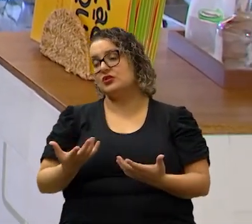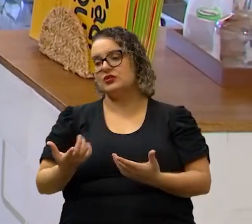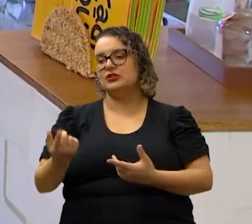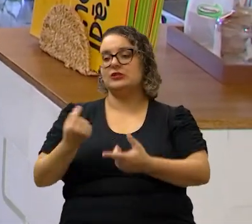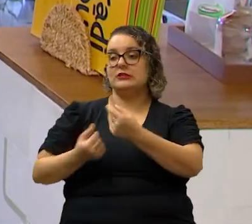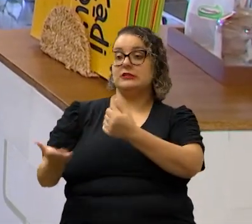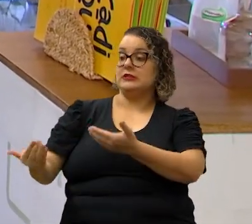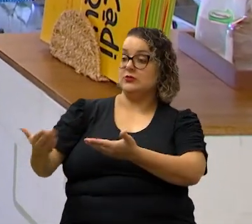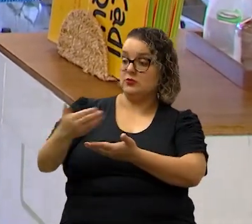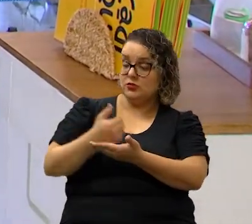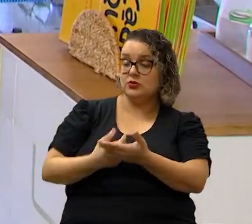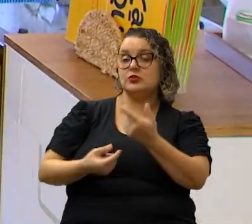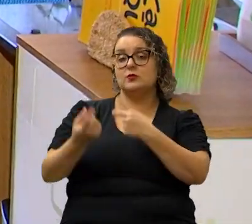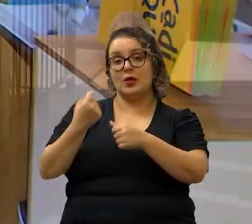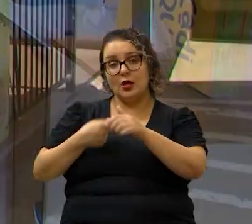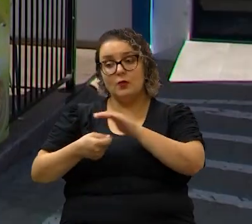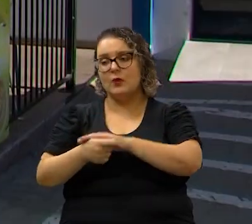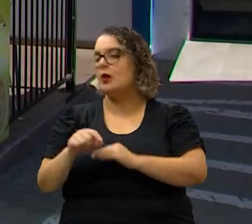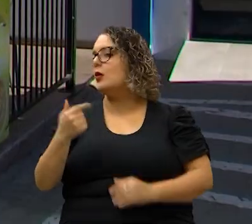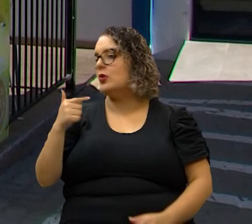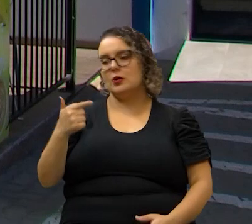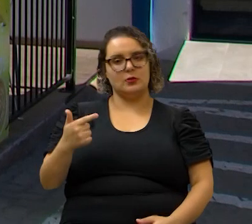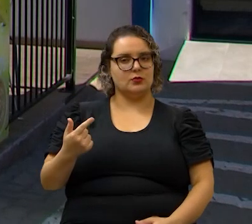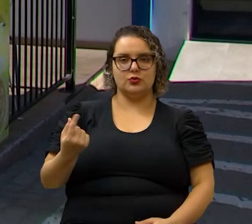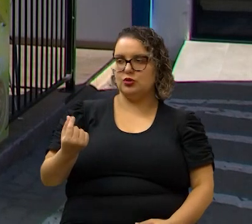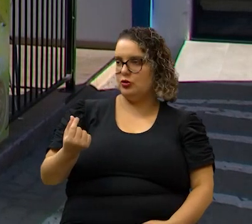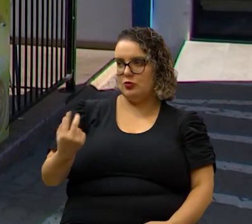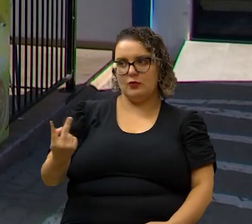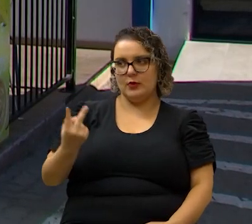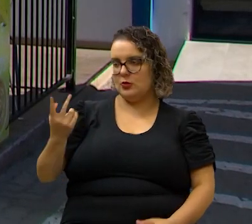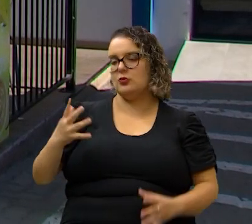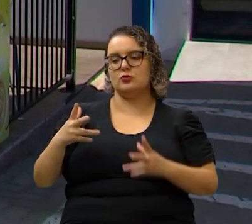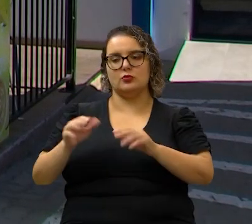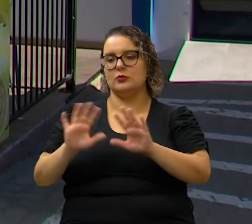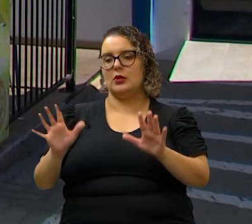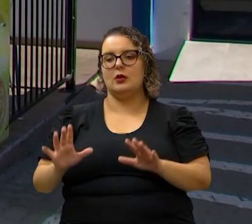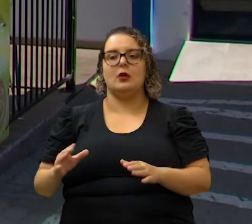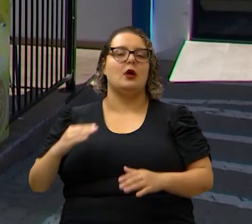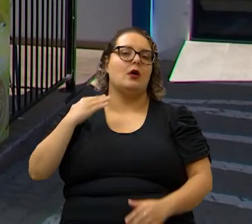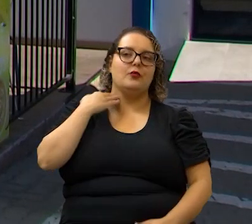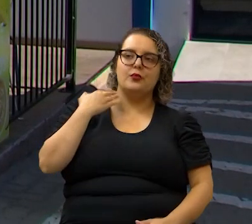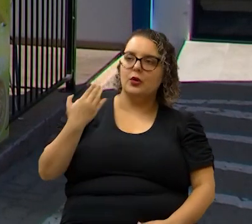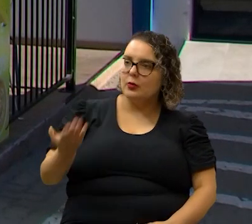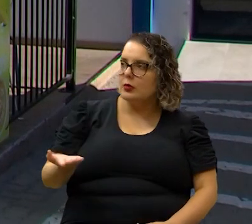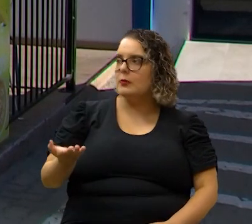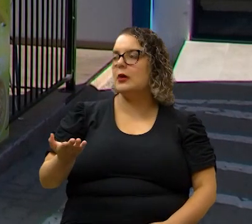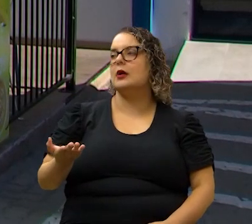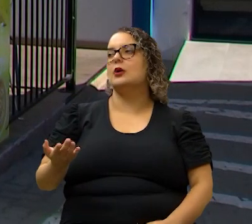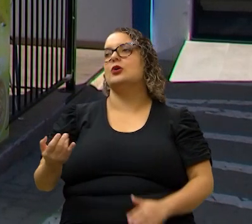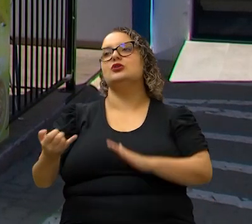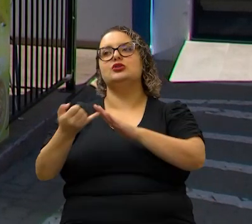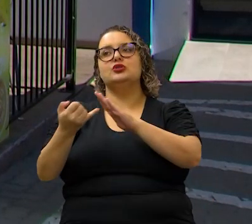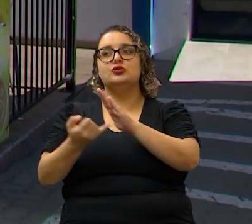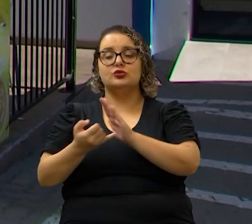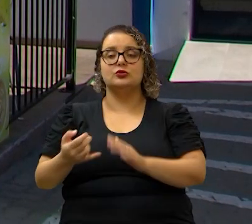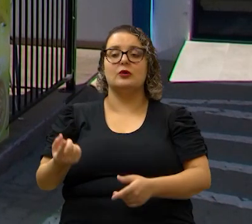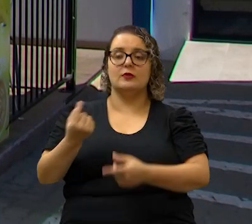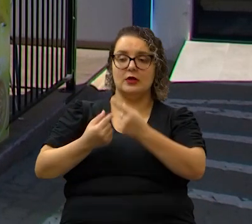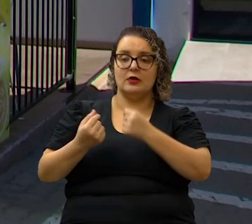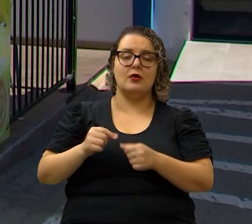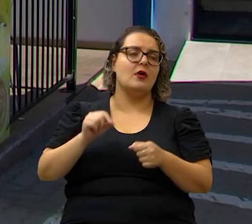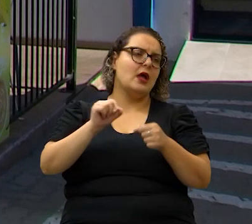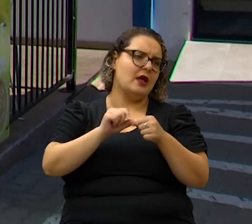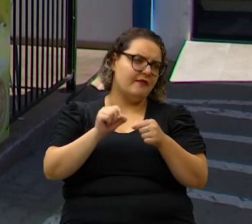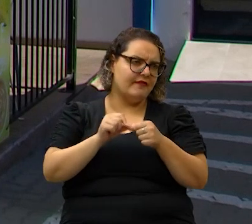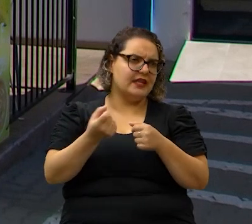de angariar esse investimento, então eu não tinha esse valor, então eu fui para bancos, né, instituições financeiras. Chegou